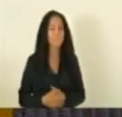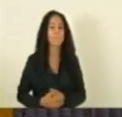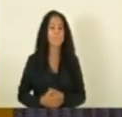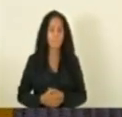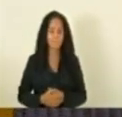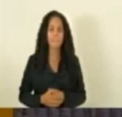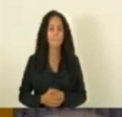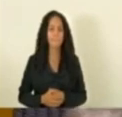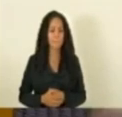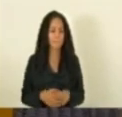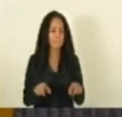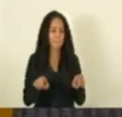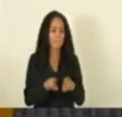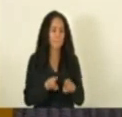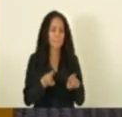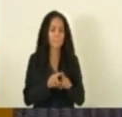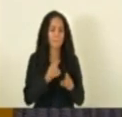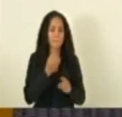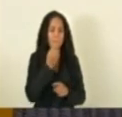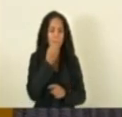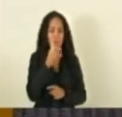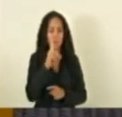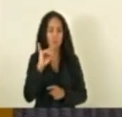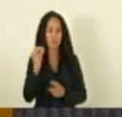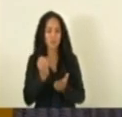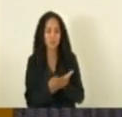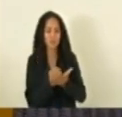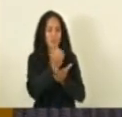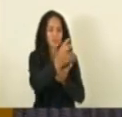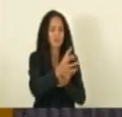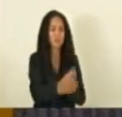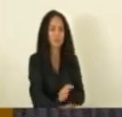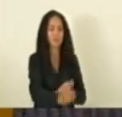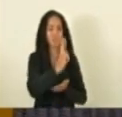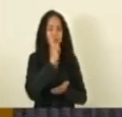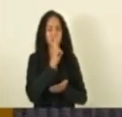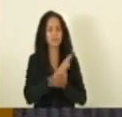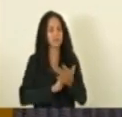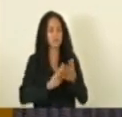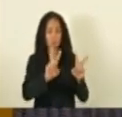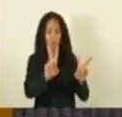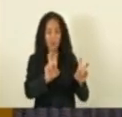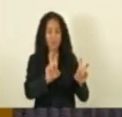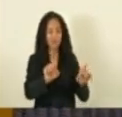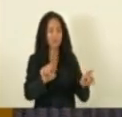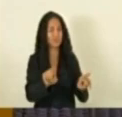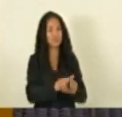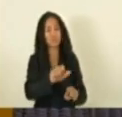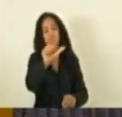Nem o bom dia que eu dei ele respondeu, quanto mais a minha questão. E